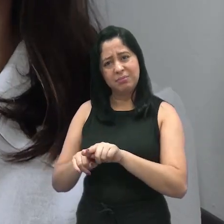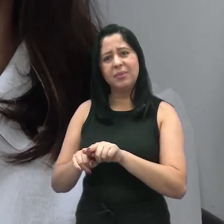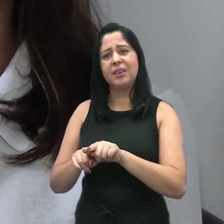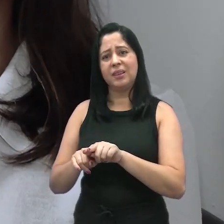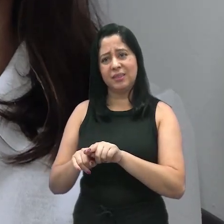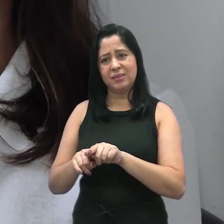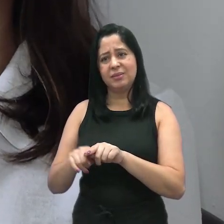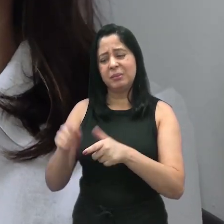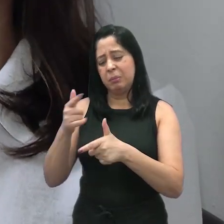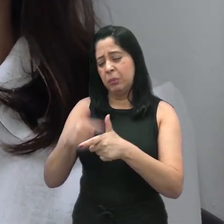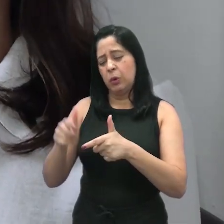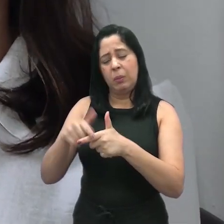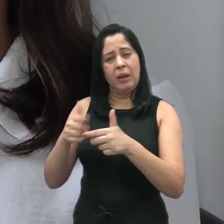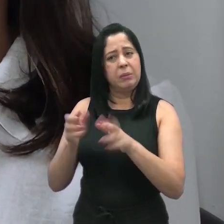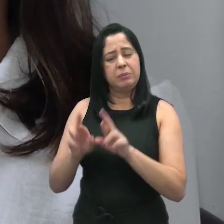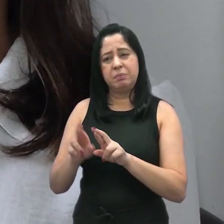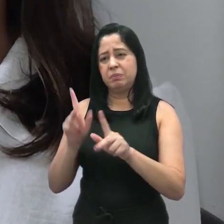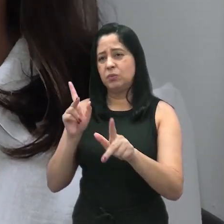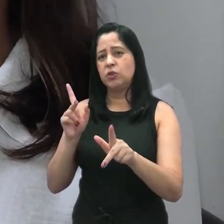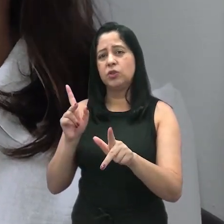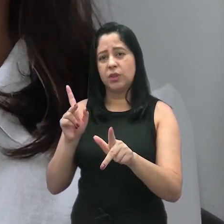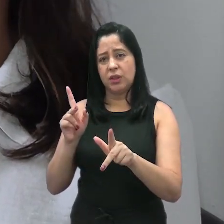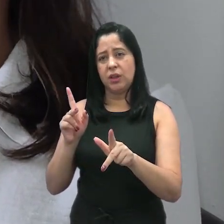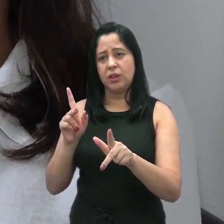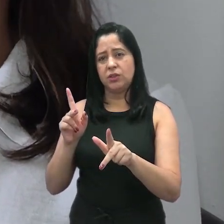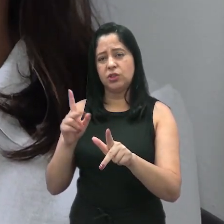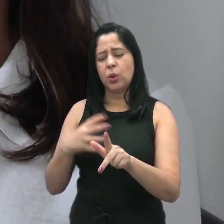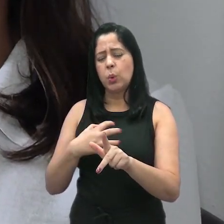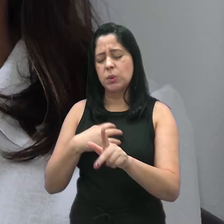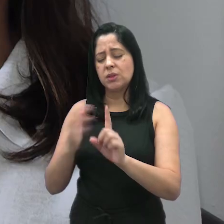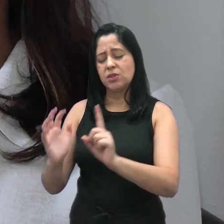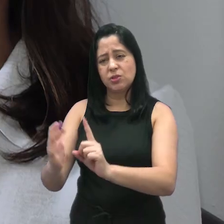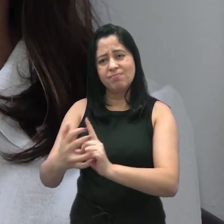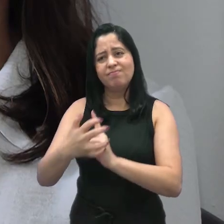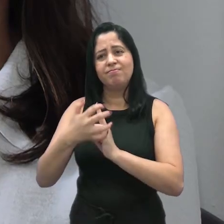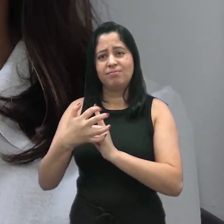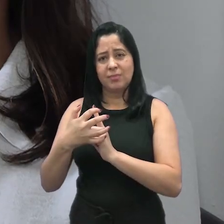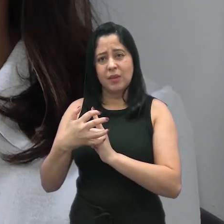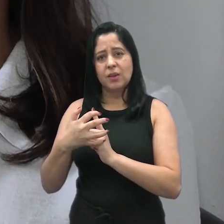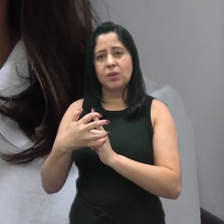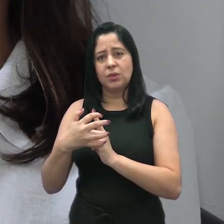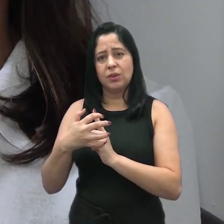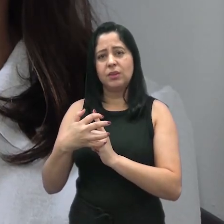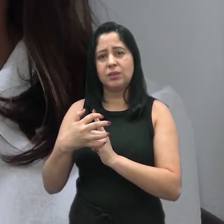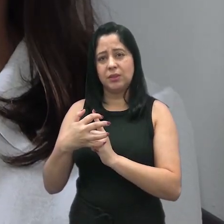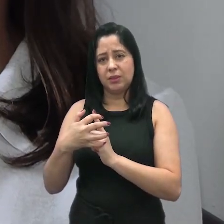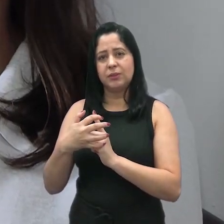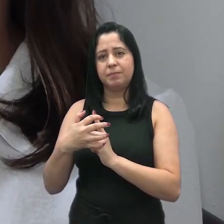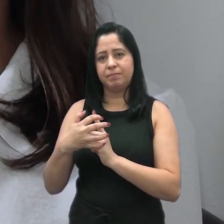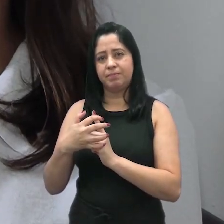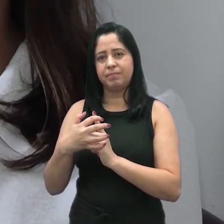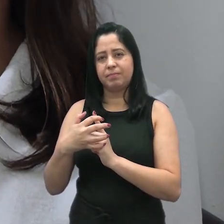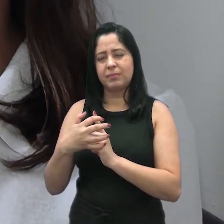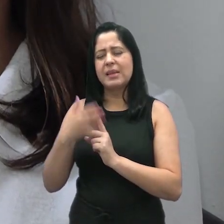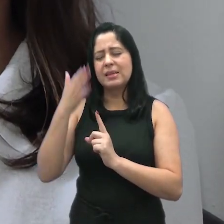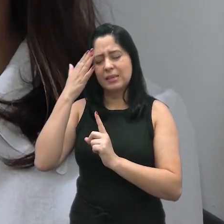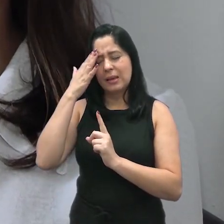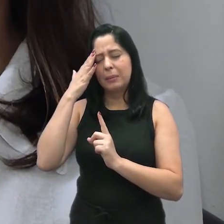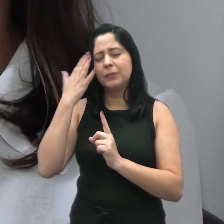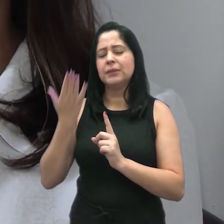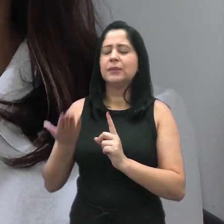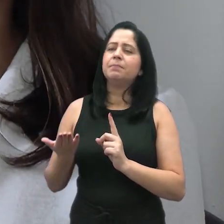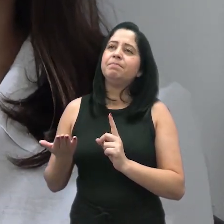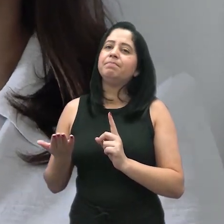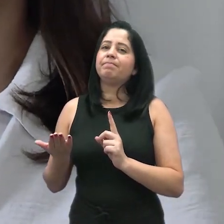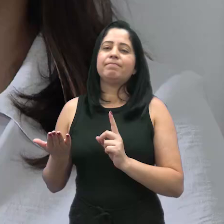situações diferentes. E é muito acolhedor, porque a gente... É como se você não